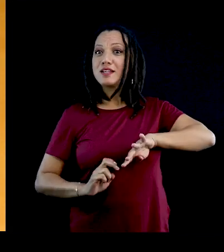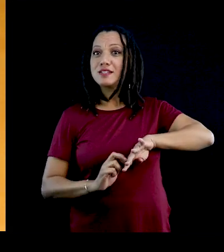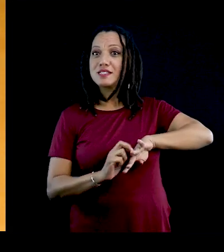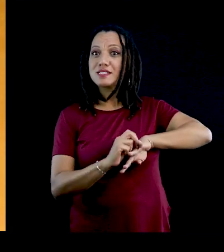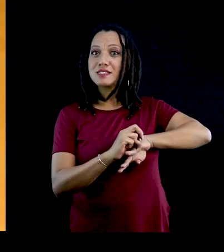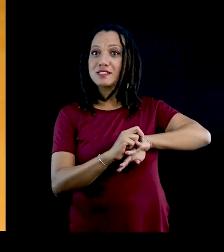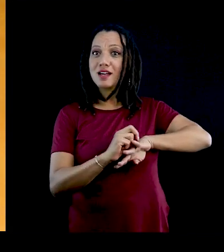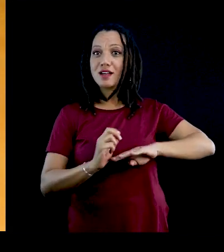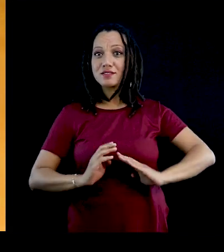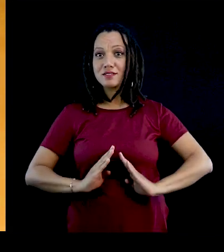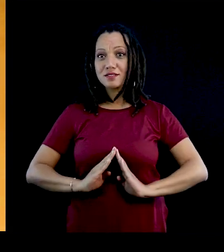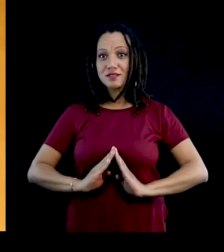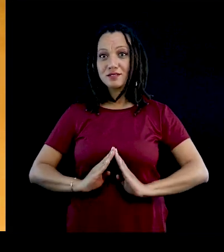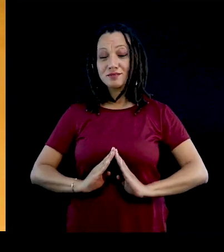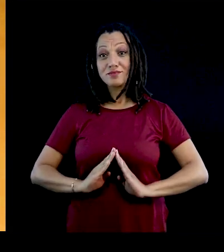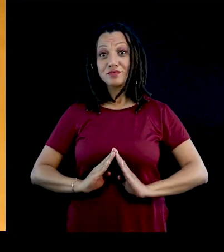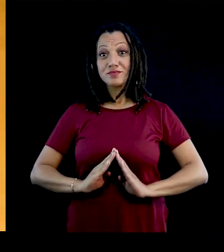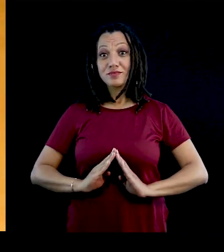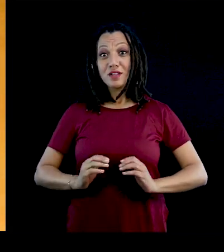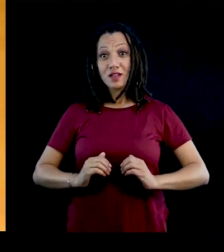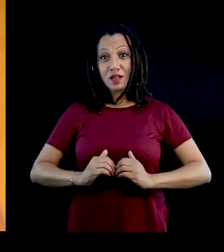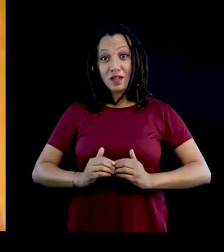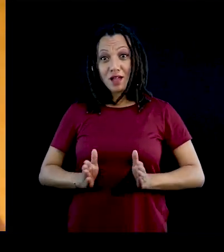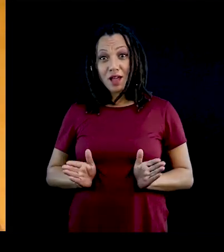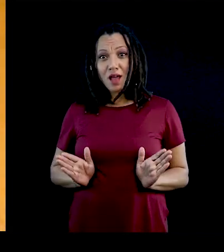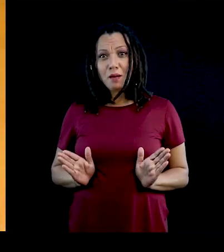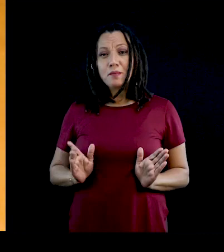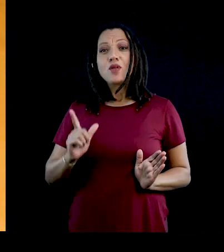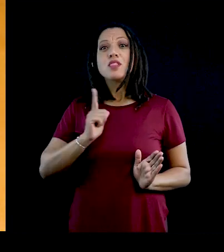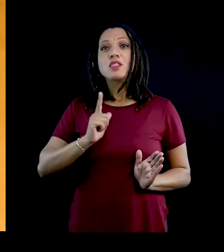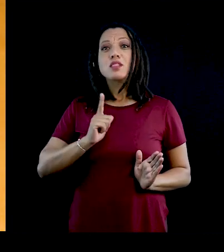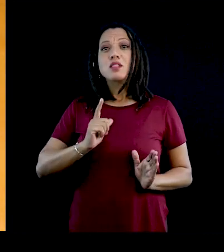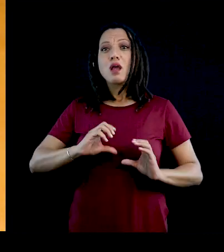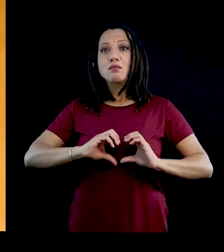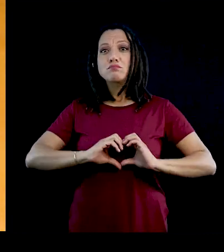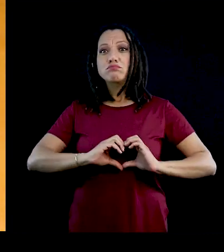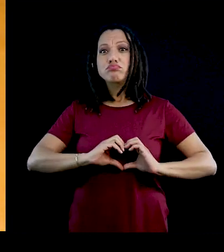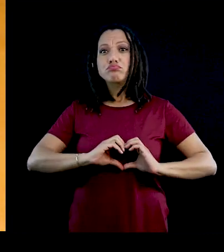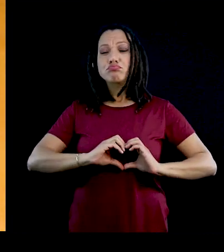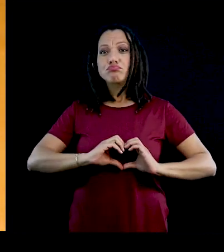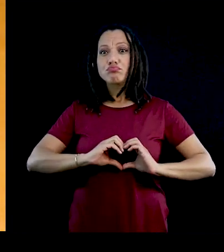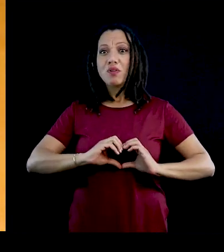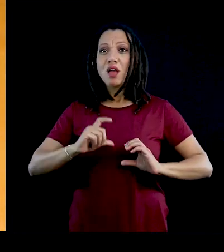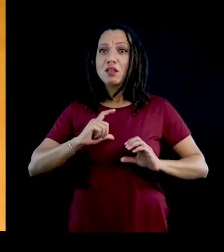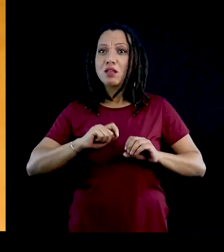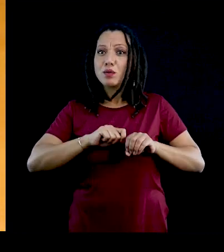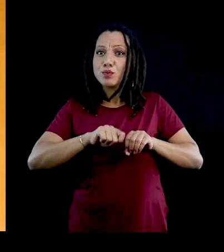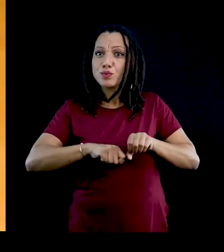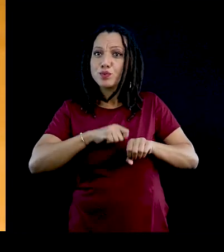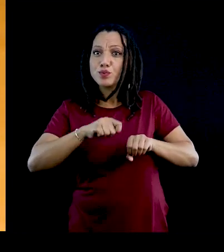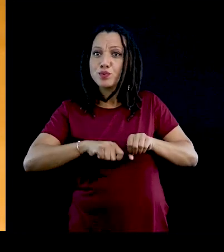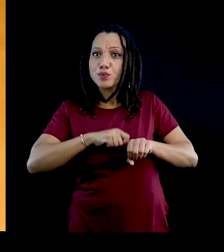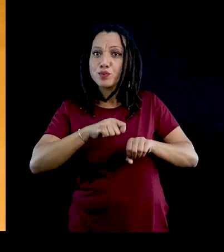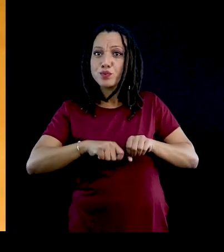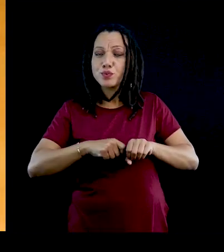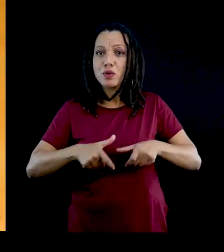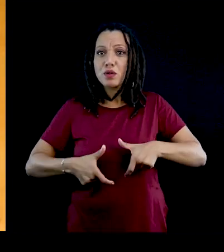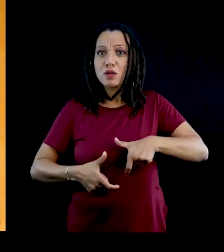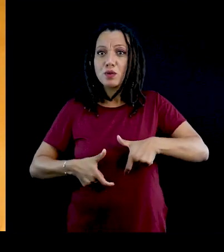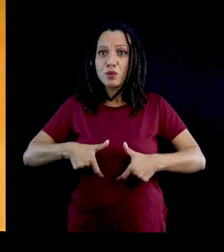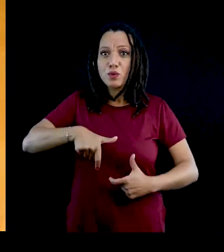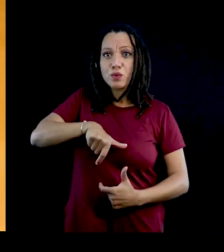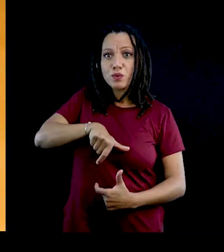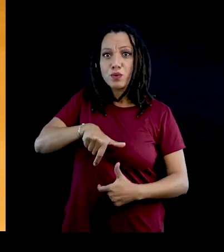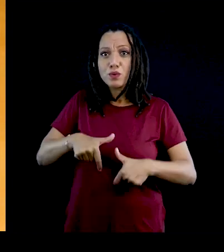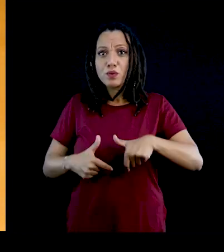tem um recorte em formato de coração e uma manivela de arame. Quando eu giro essa manivela, eu encontro a lua,